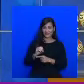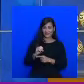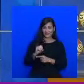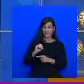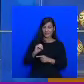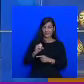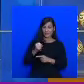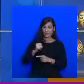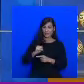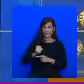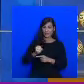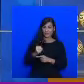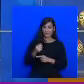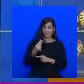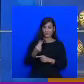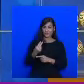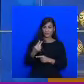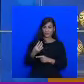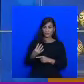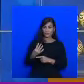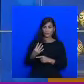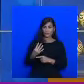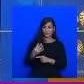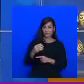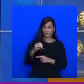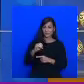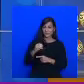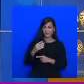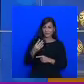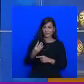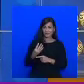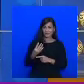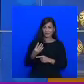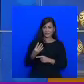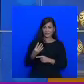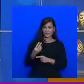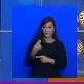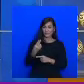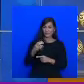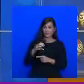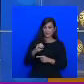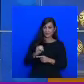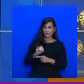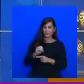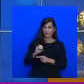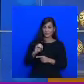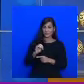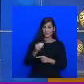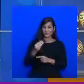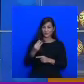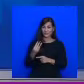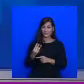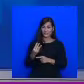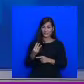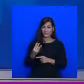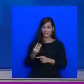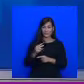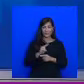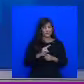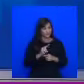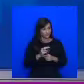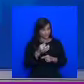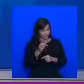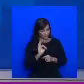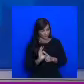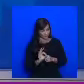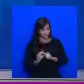10, 08, 24, 04, 20 e 03.